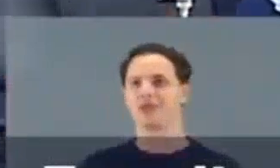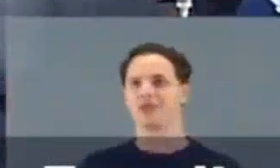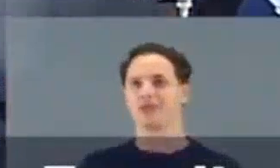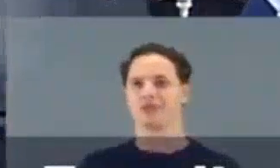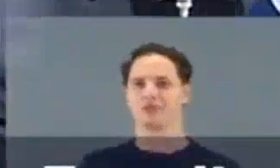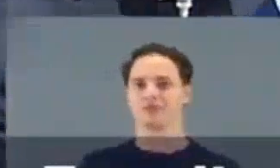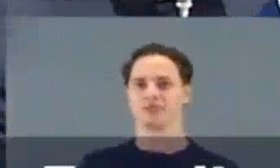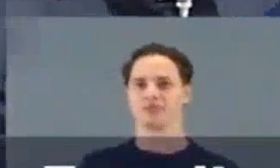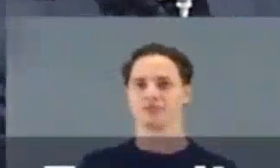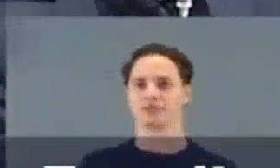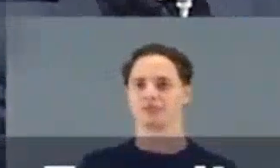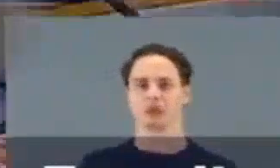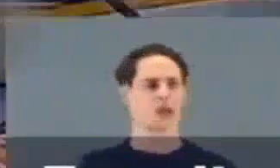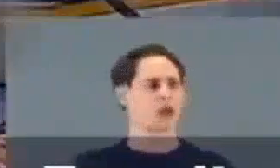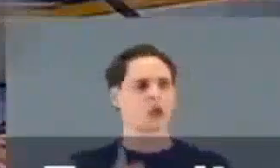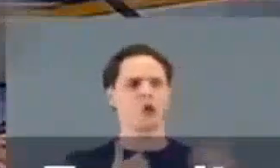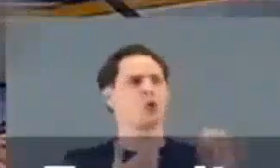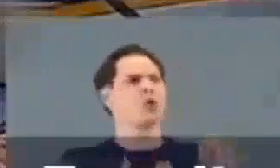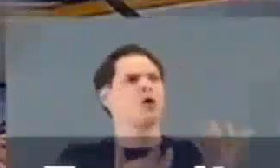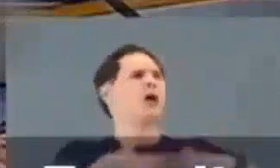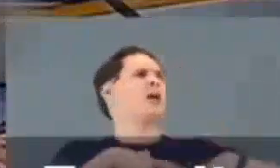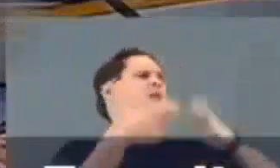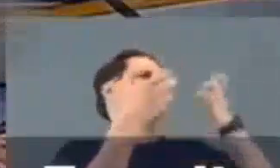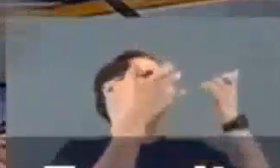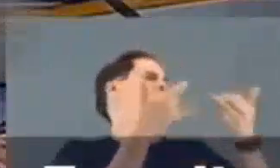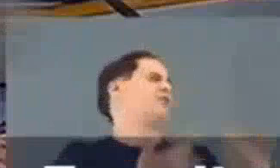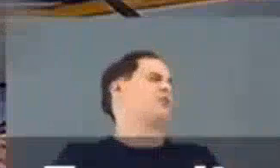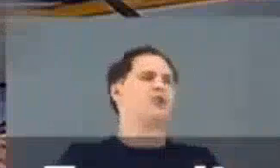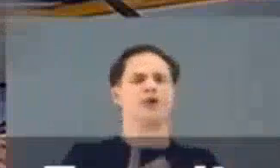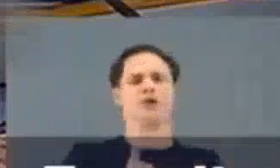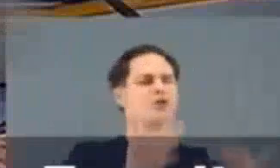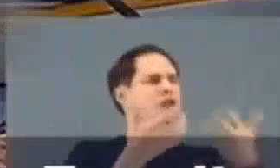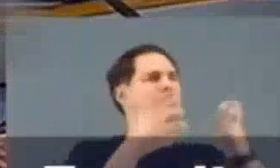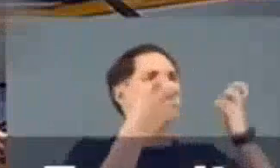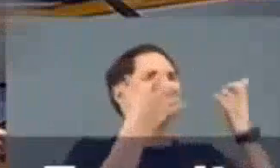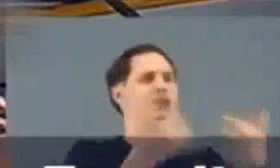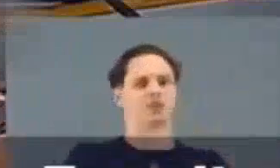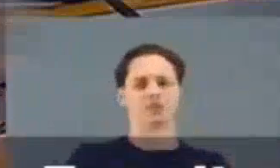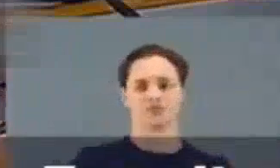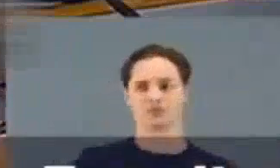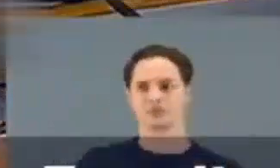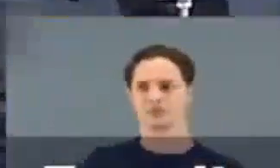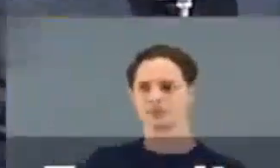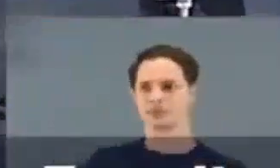Eu não quero uma explicação aqui, eu não quero explicação do processo.